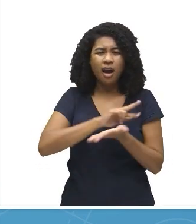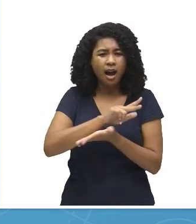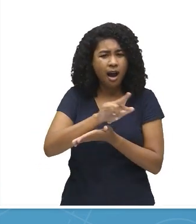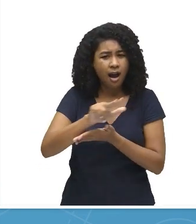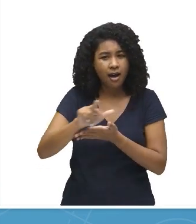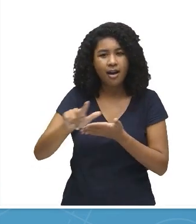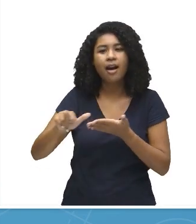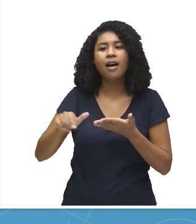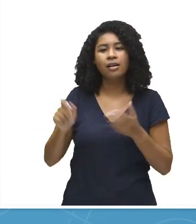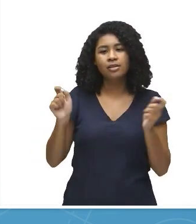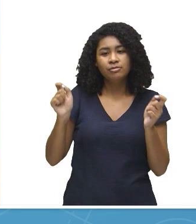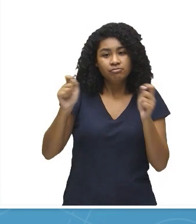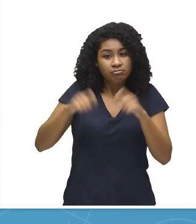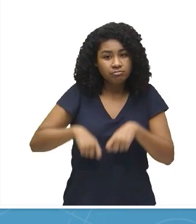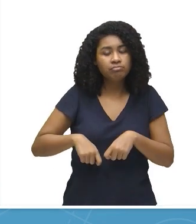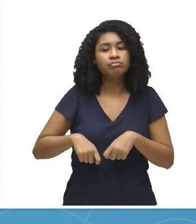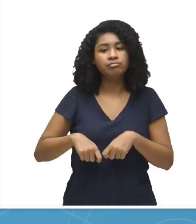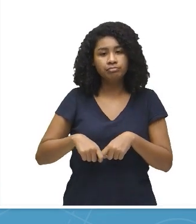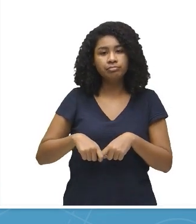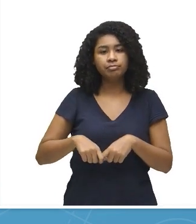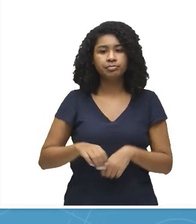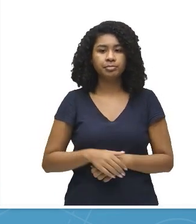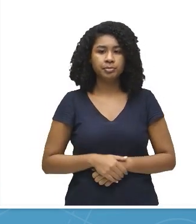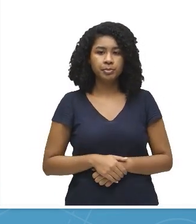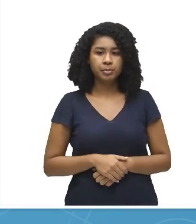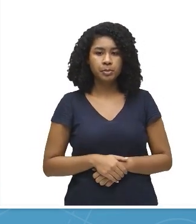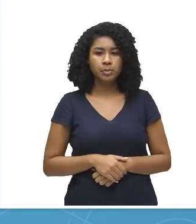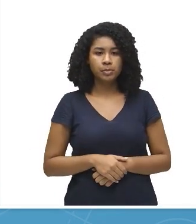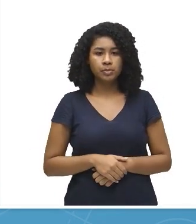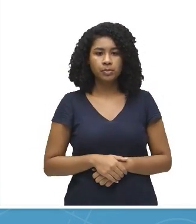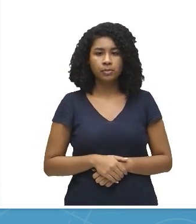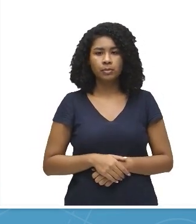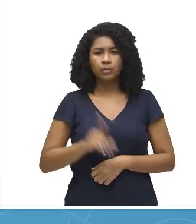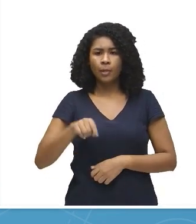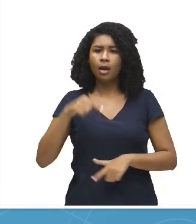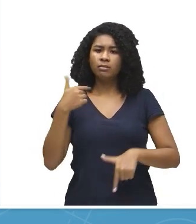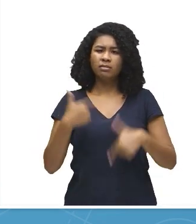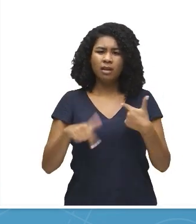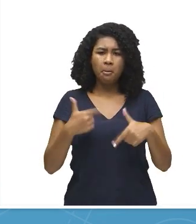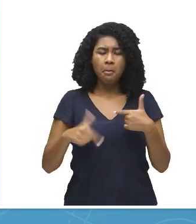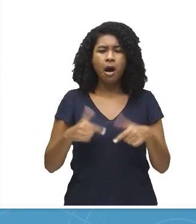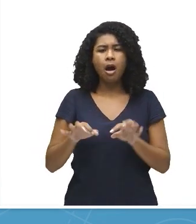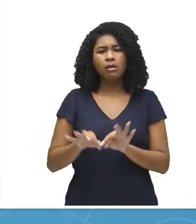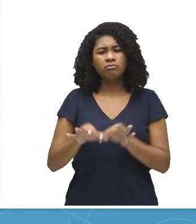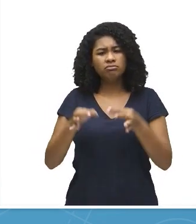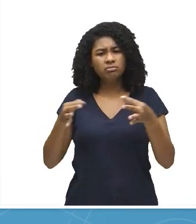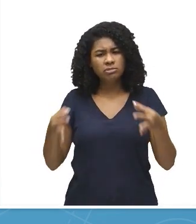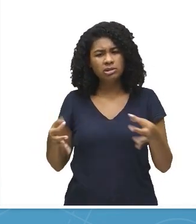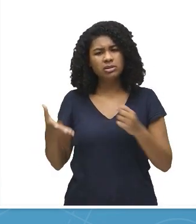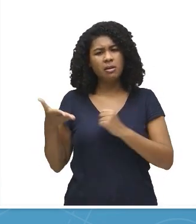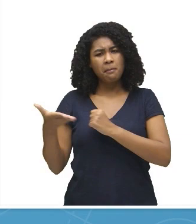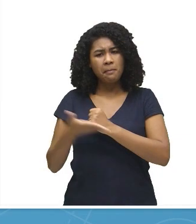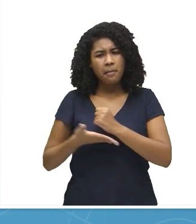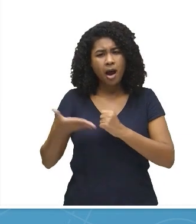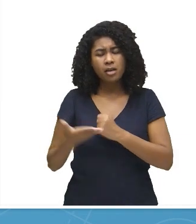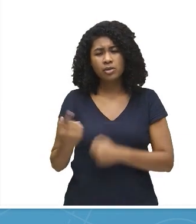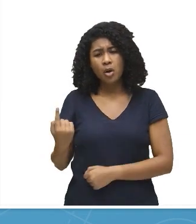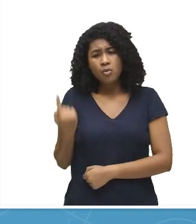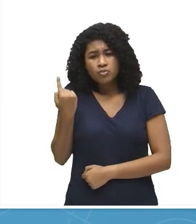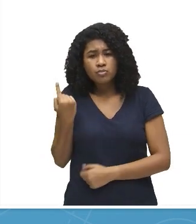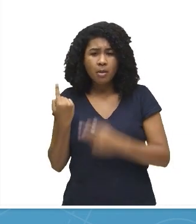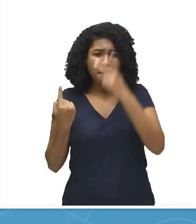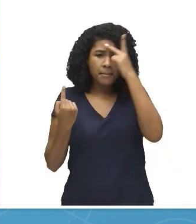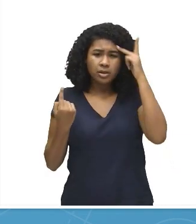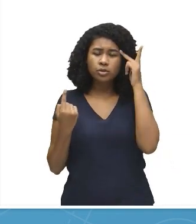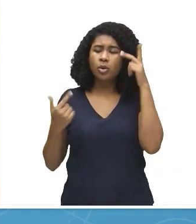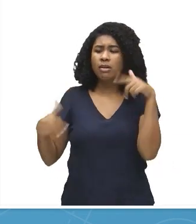a substituição daquela atividade que era mais artesanal, né? Aquela atividade ali onde o homem